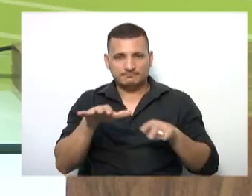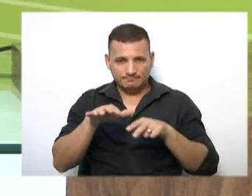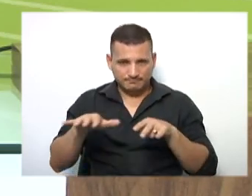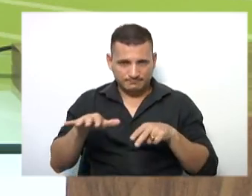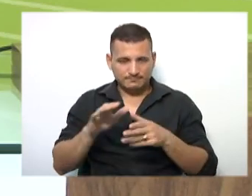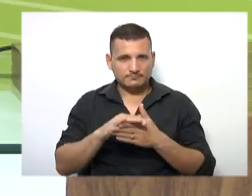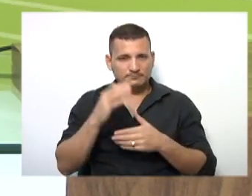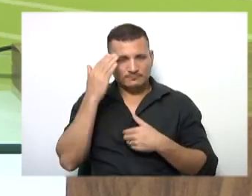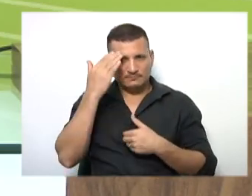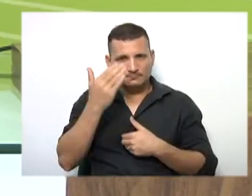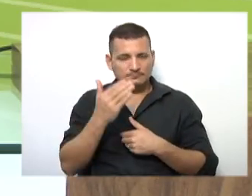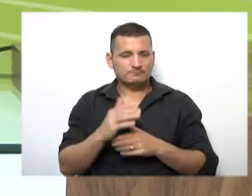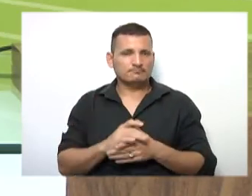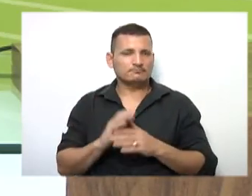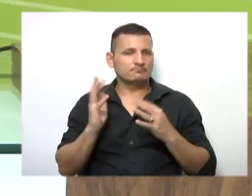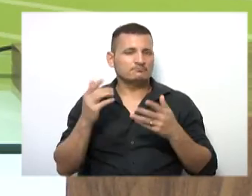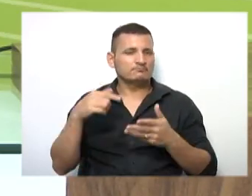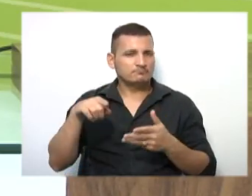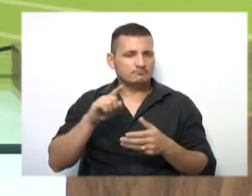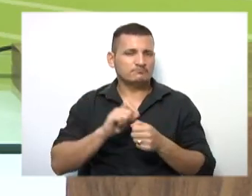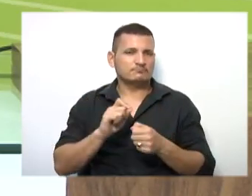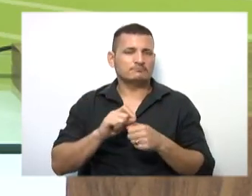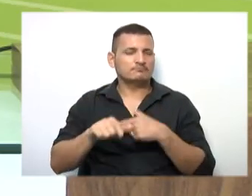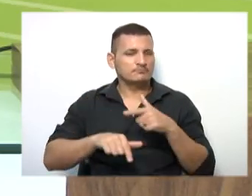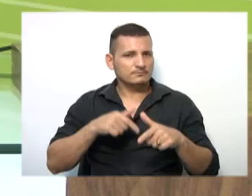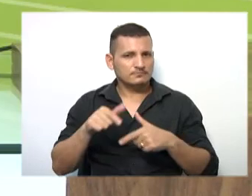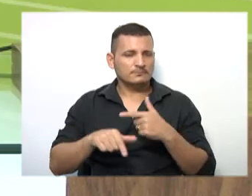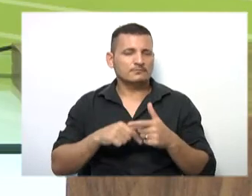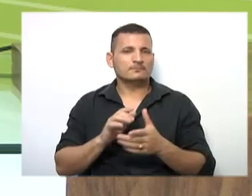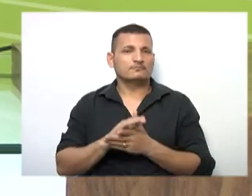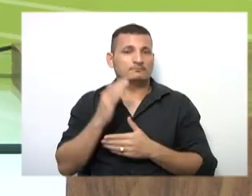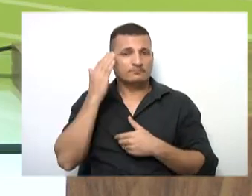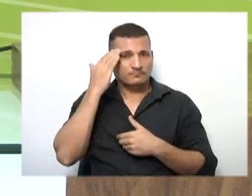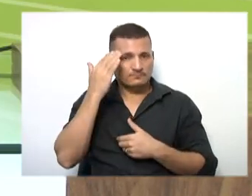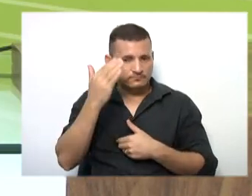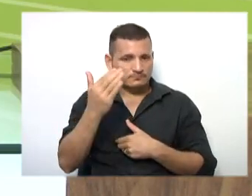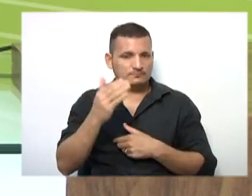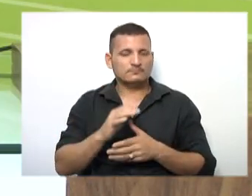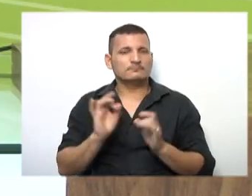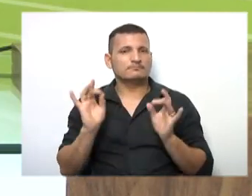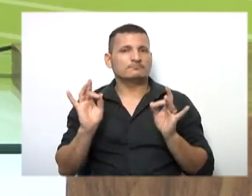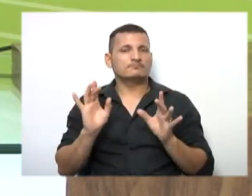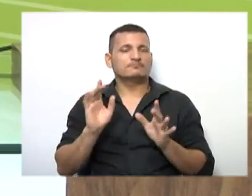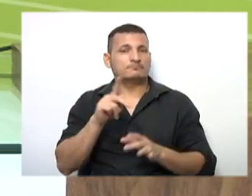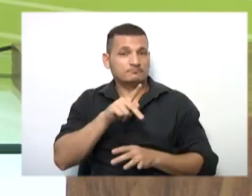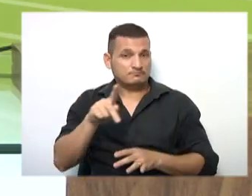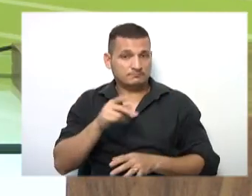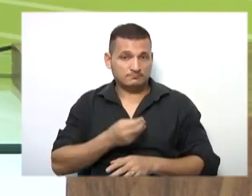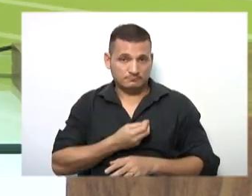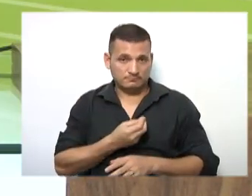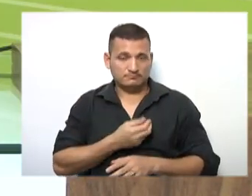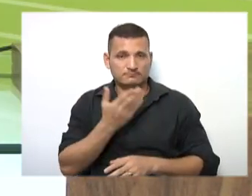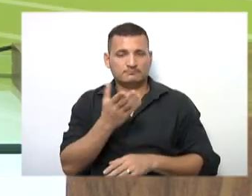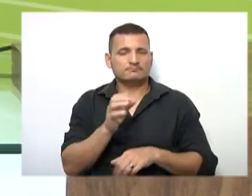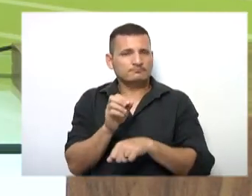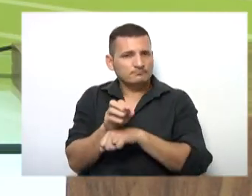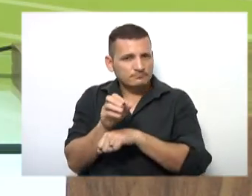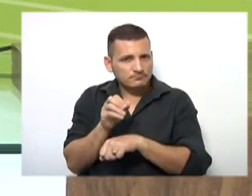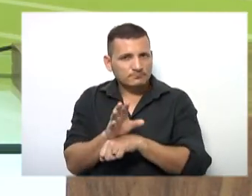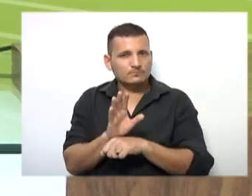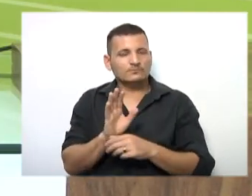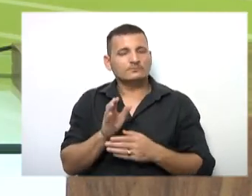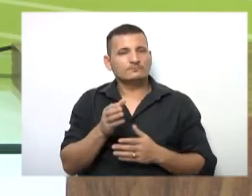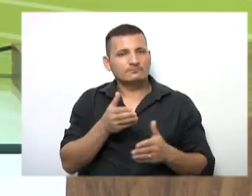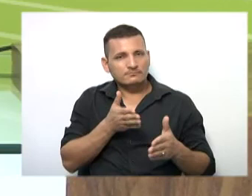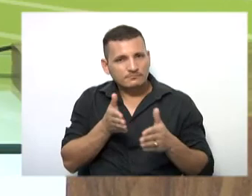todo o trabalho que vocês desempenharam até agora. Agradeço especialmente o professor presencial, que guiou, orientou realmente o